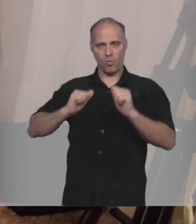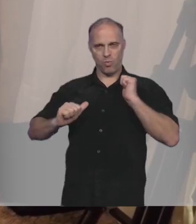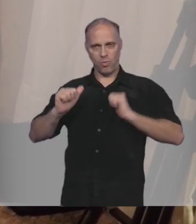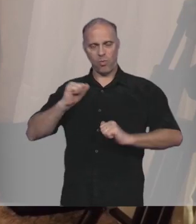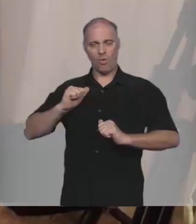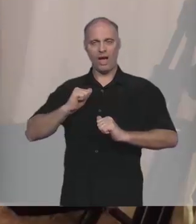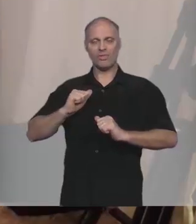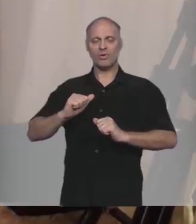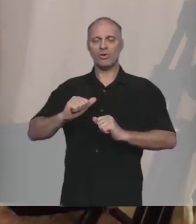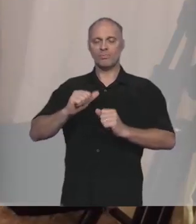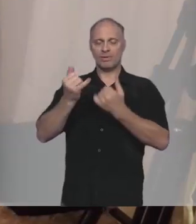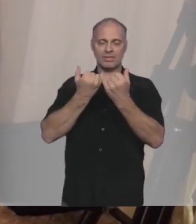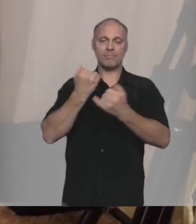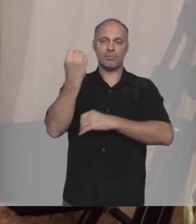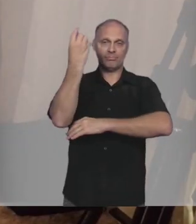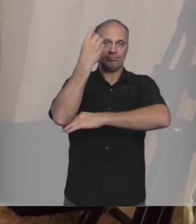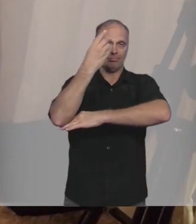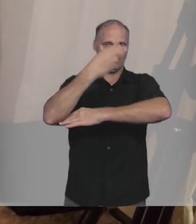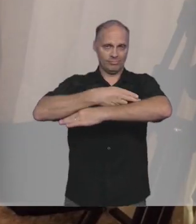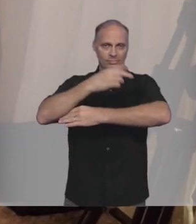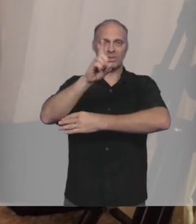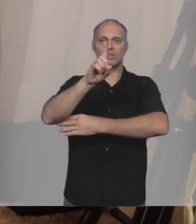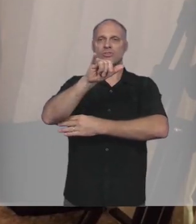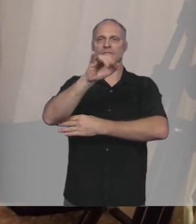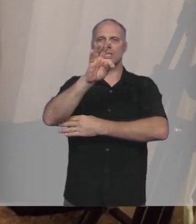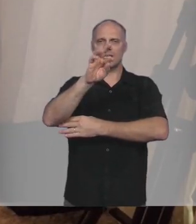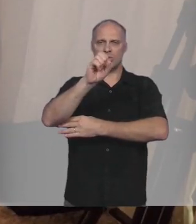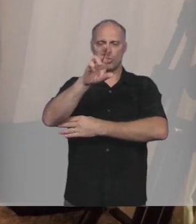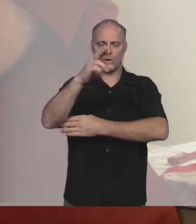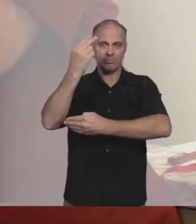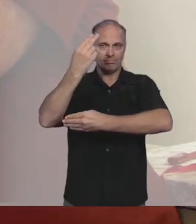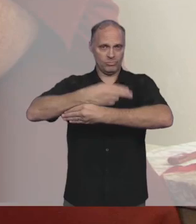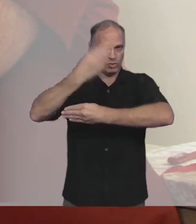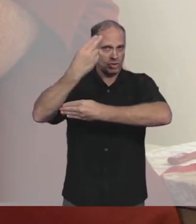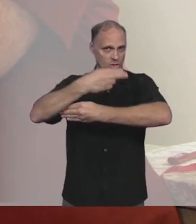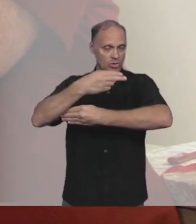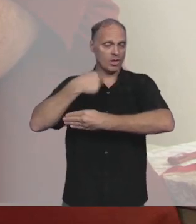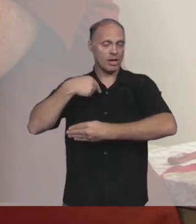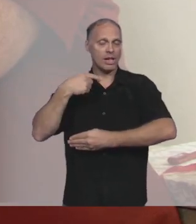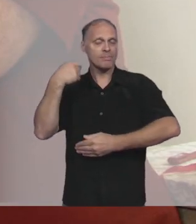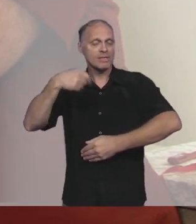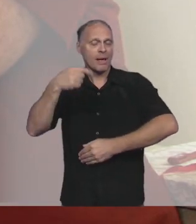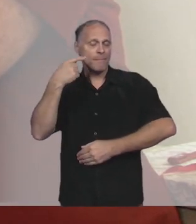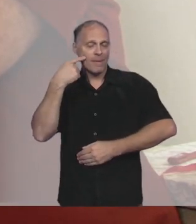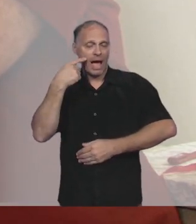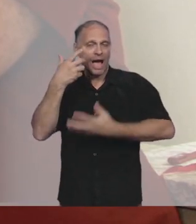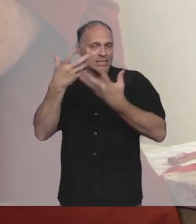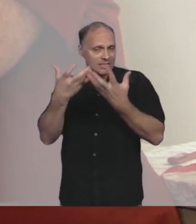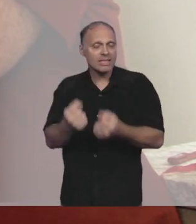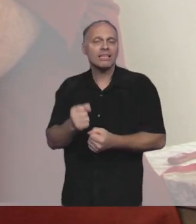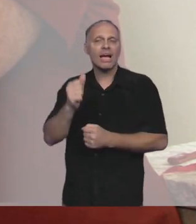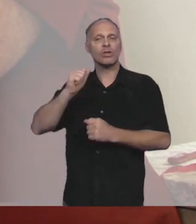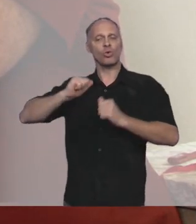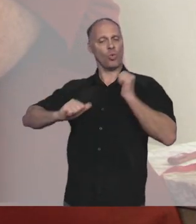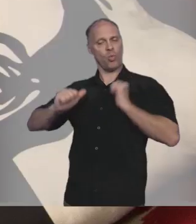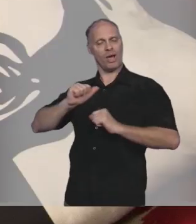ator, esse diretor, tem que permitir que o ator saia